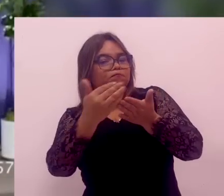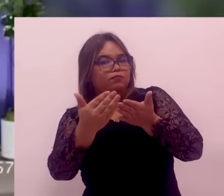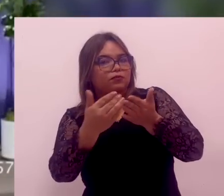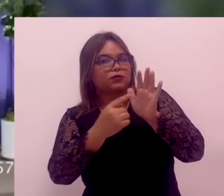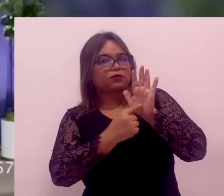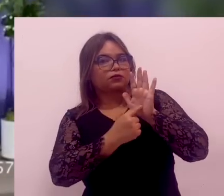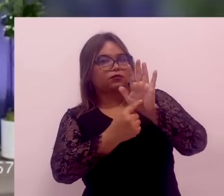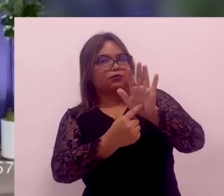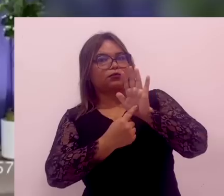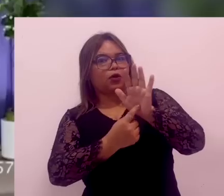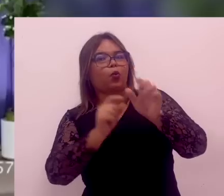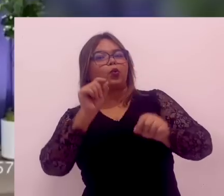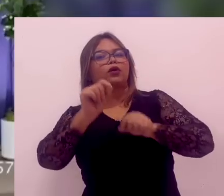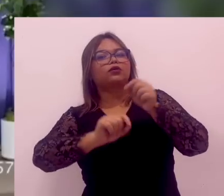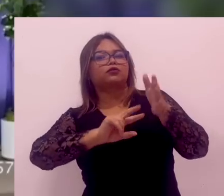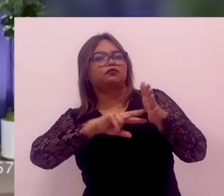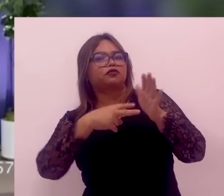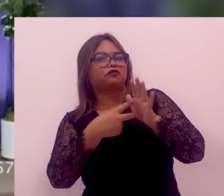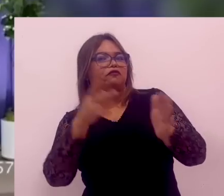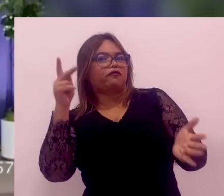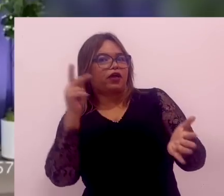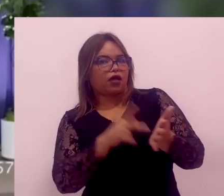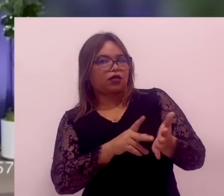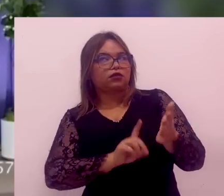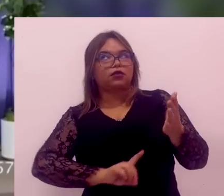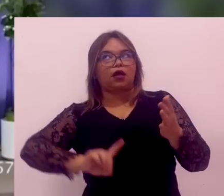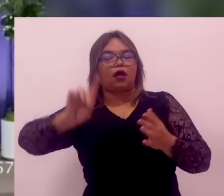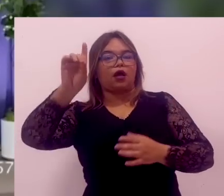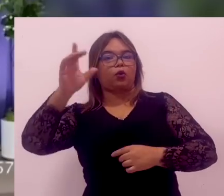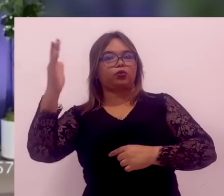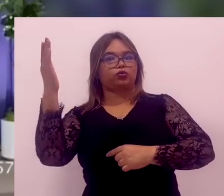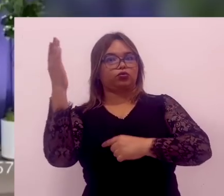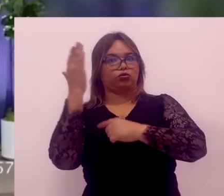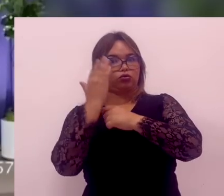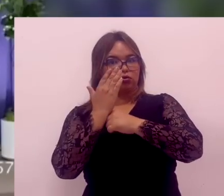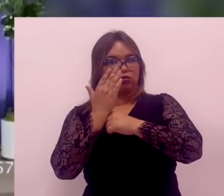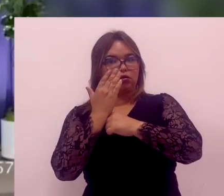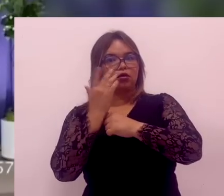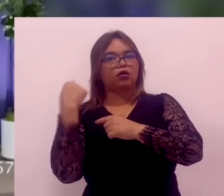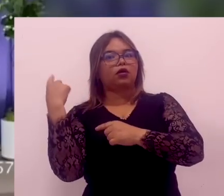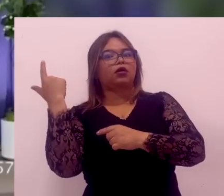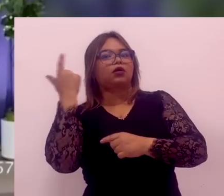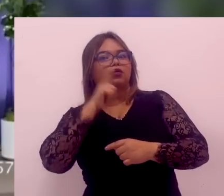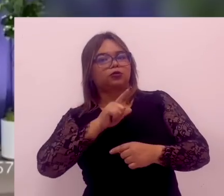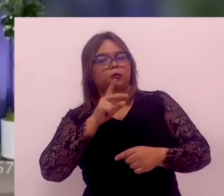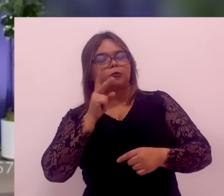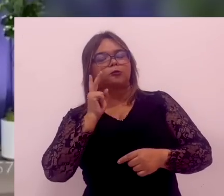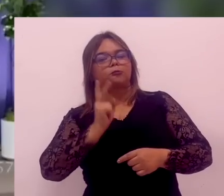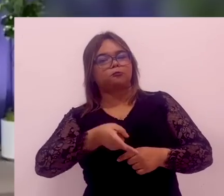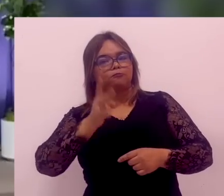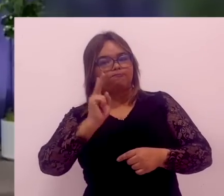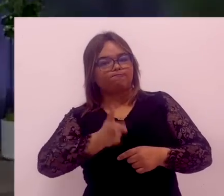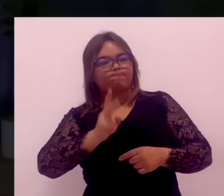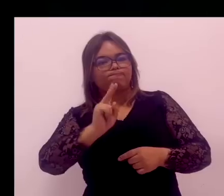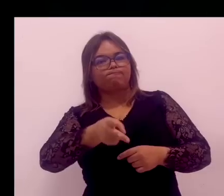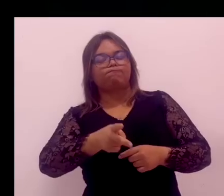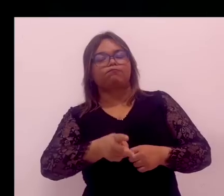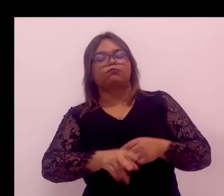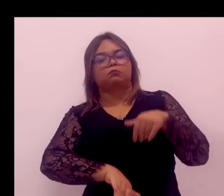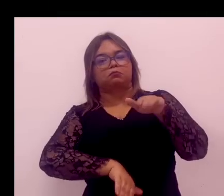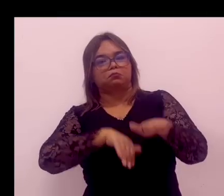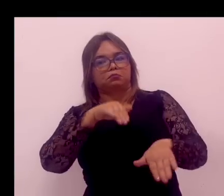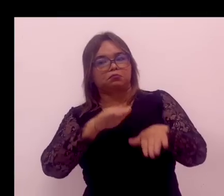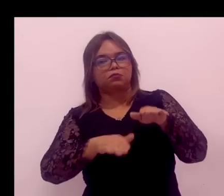ajude, enquanto continuamos nesta estrada, a descobrir qual de fato é a agenda secreta da maçonaria.